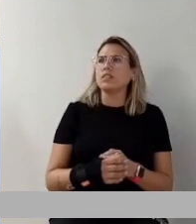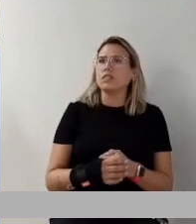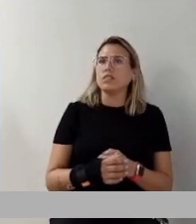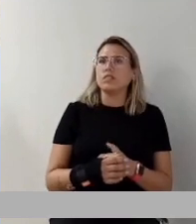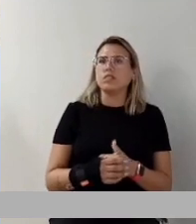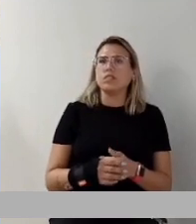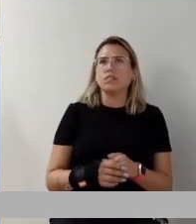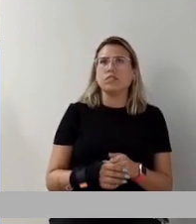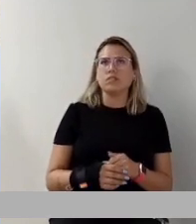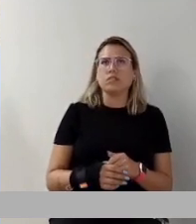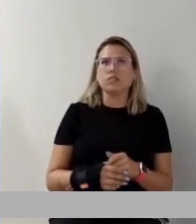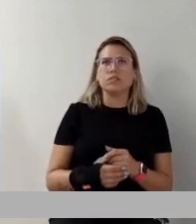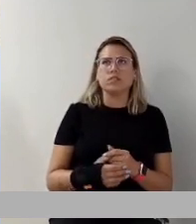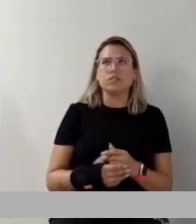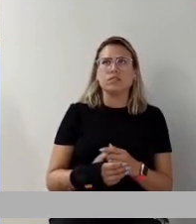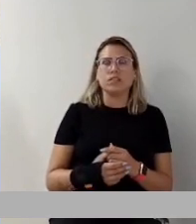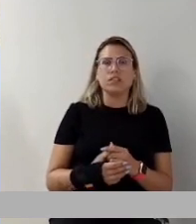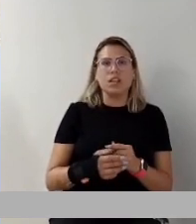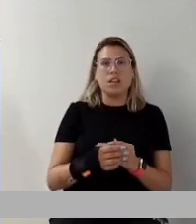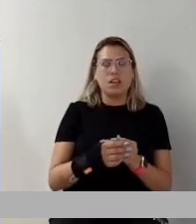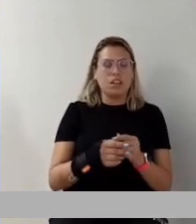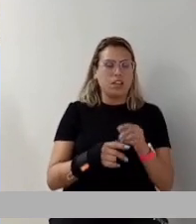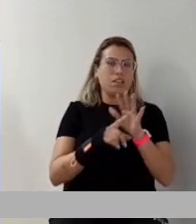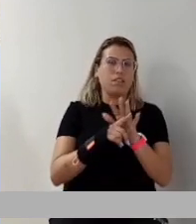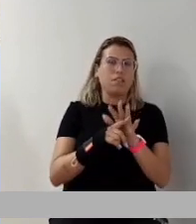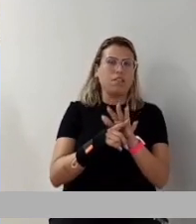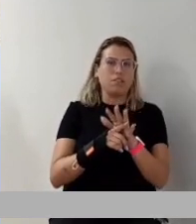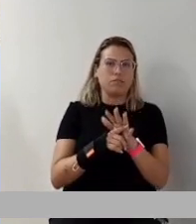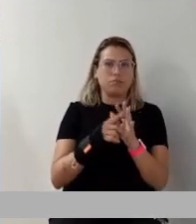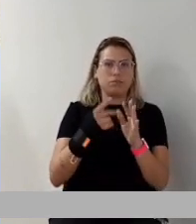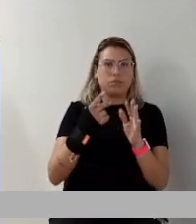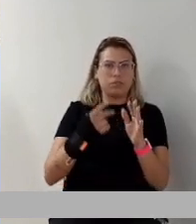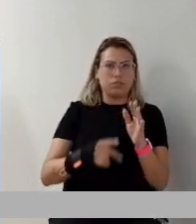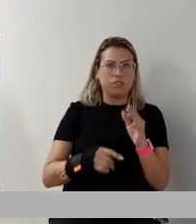8:3 a lei municipal